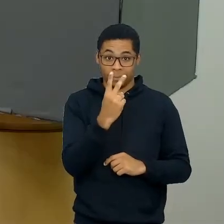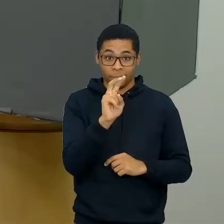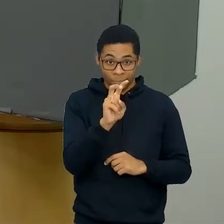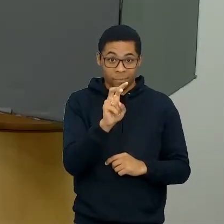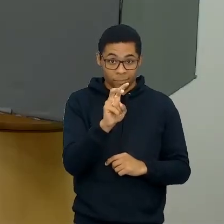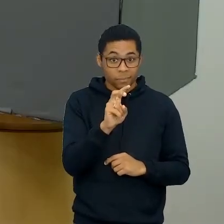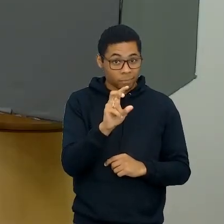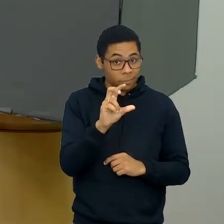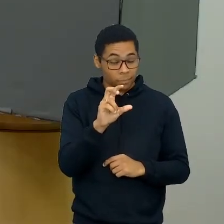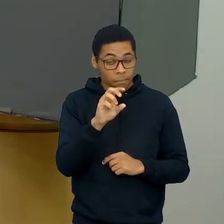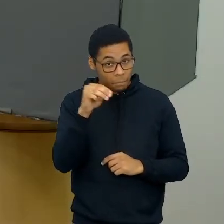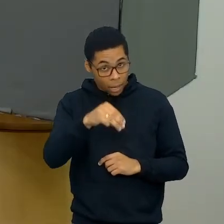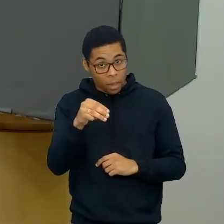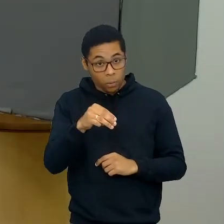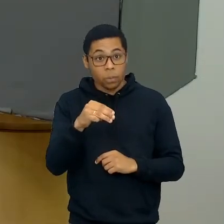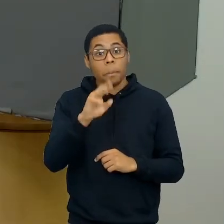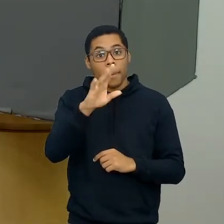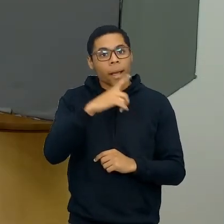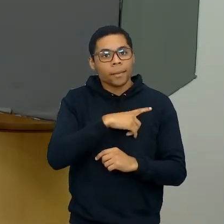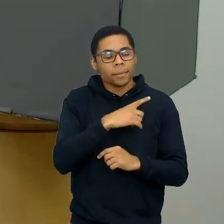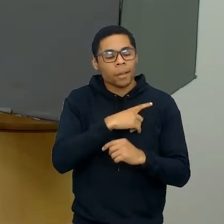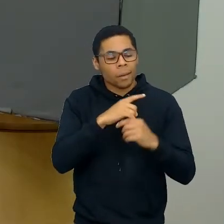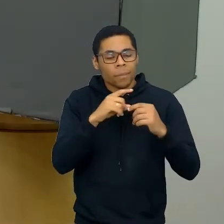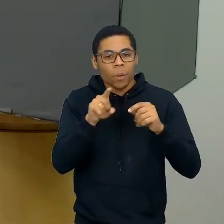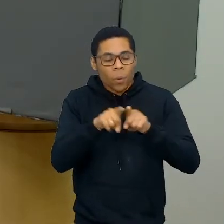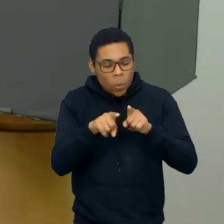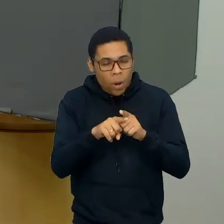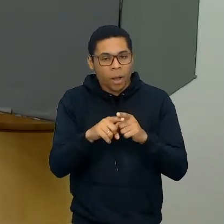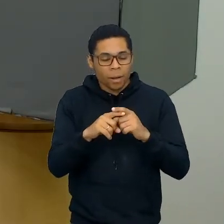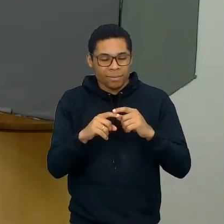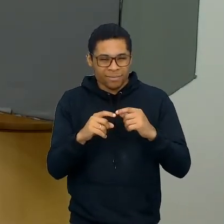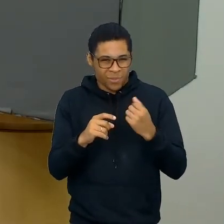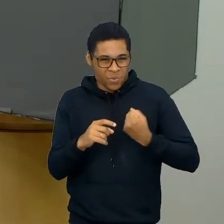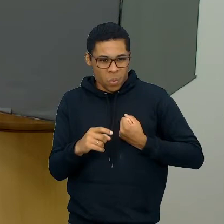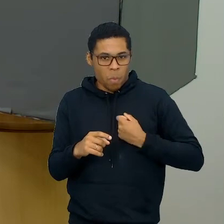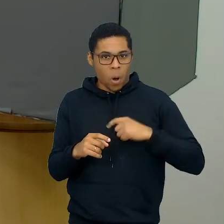luz natural? Pois é, essa medida é